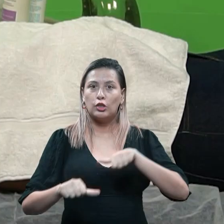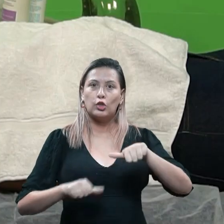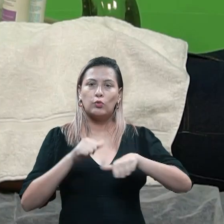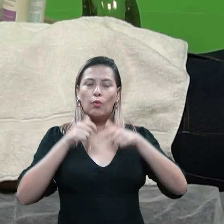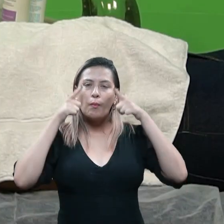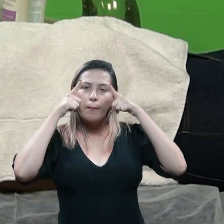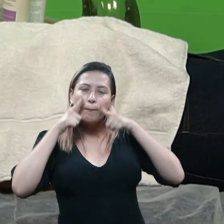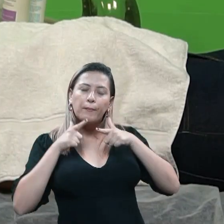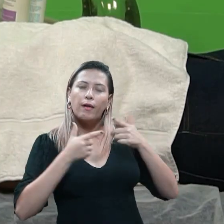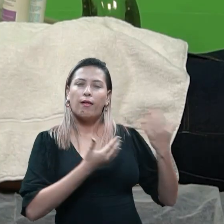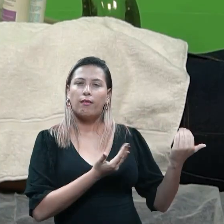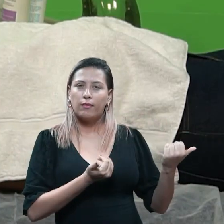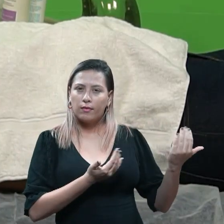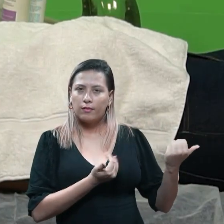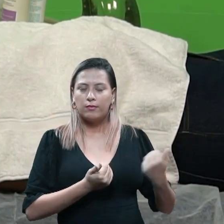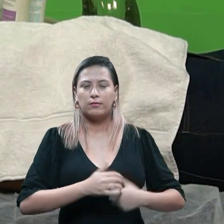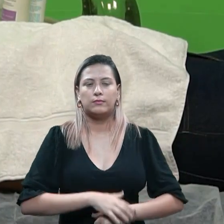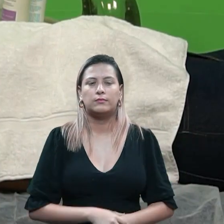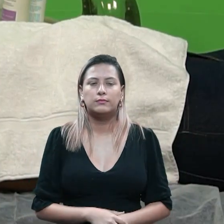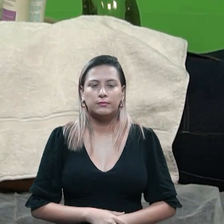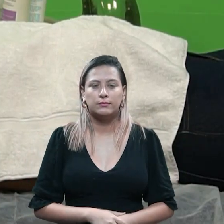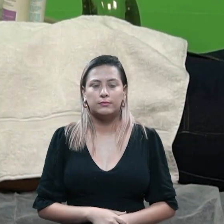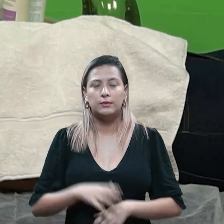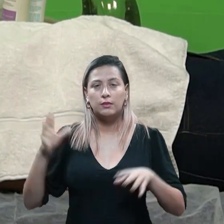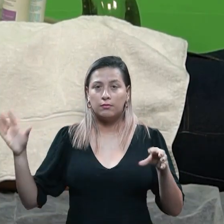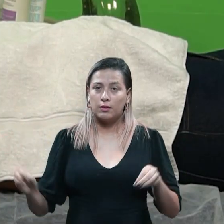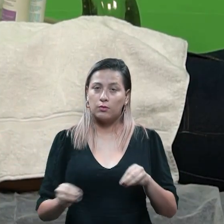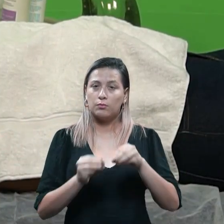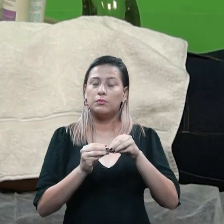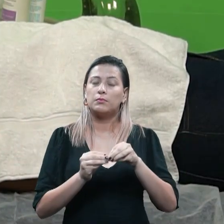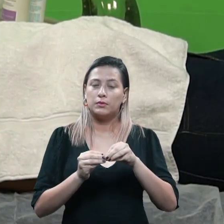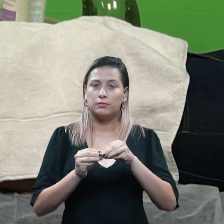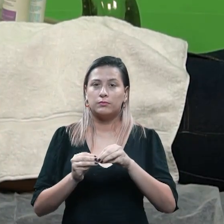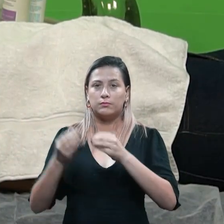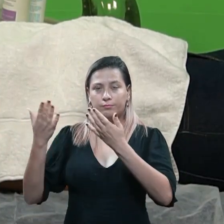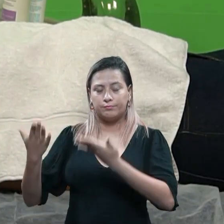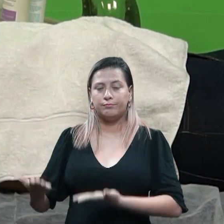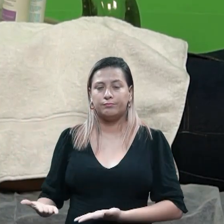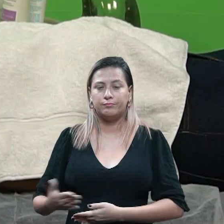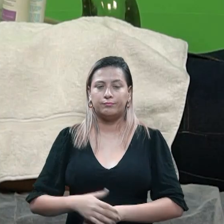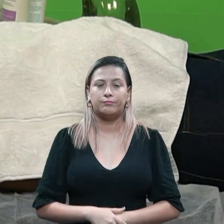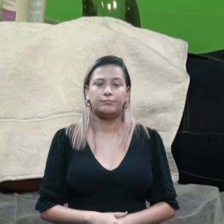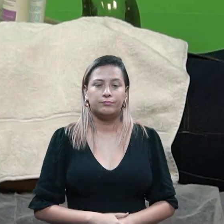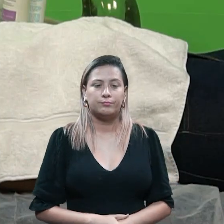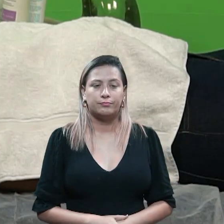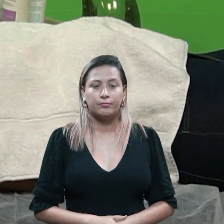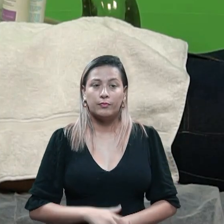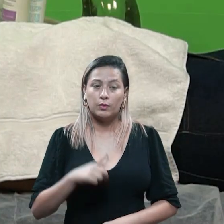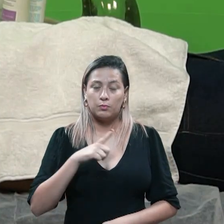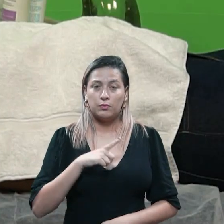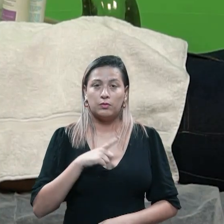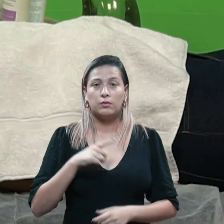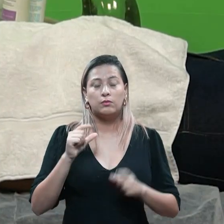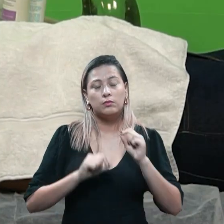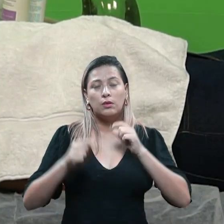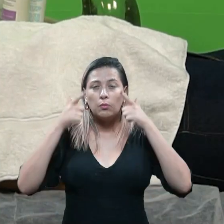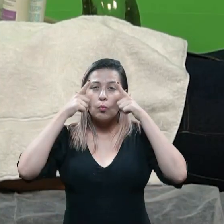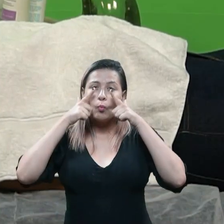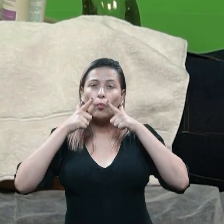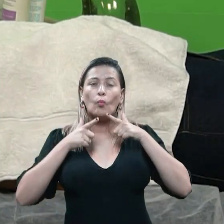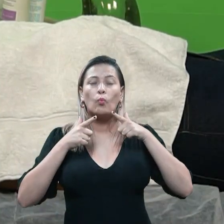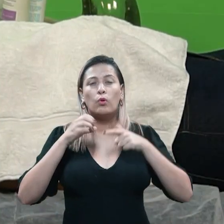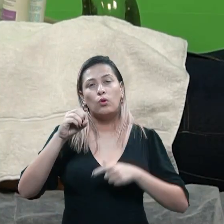complementar o trabalho dele com essa máscara de vitamina C. Como a pele dela tem uma tendência à